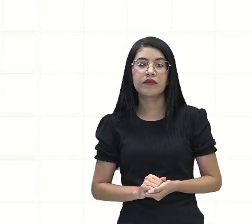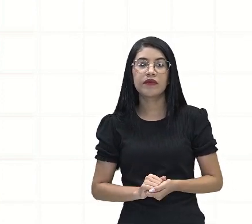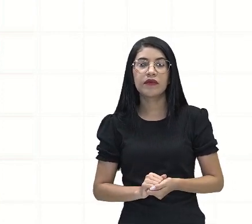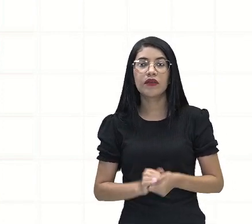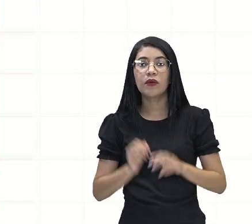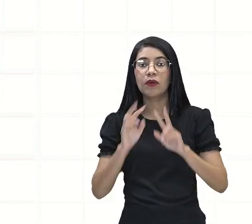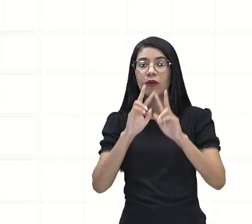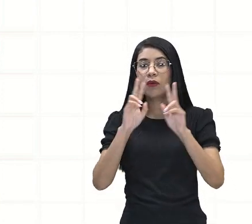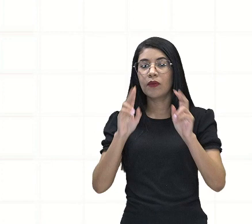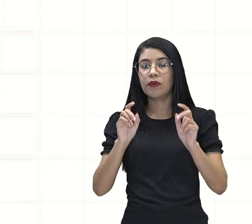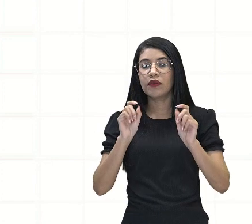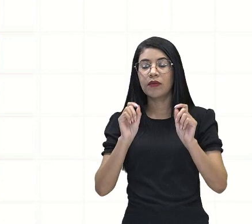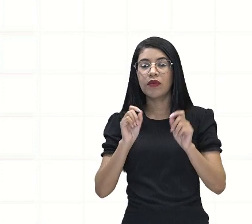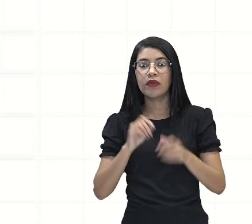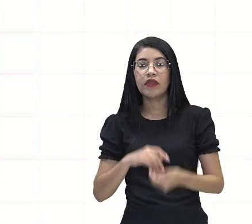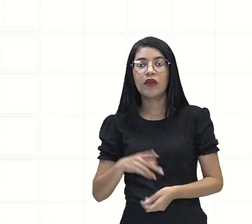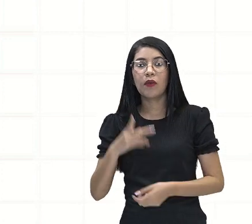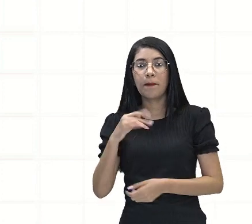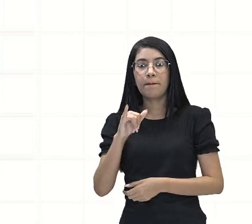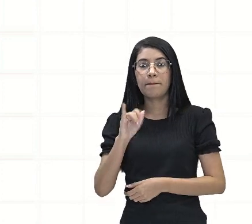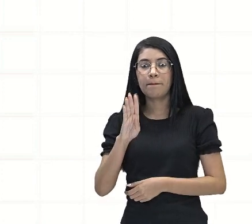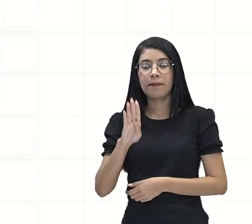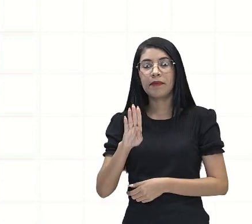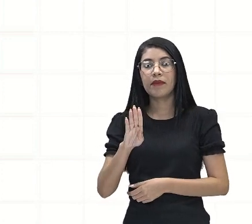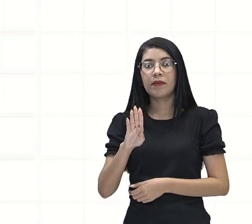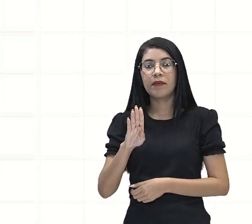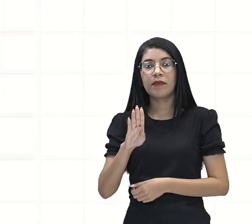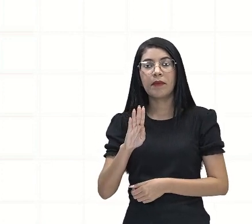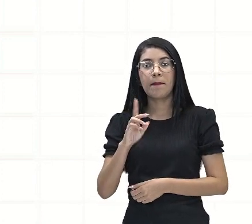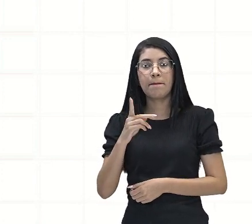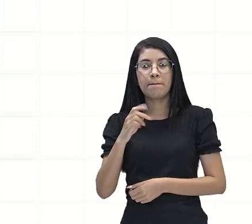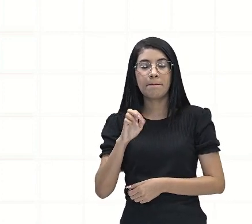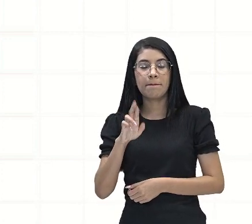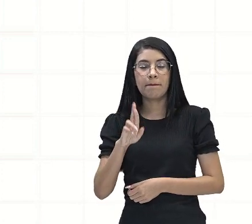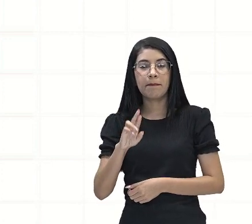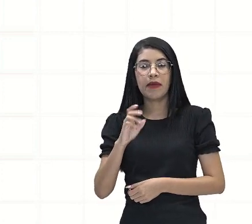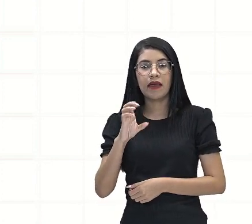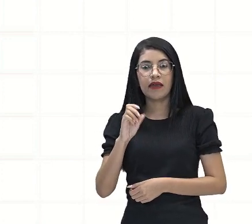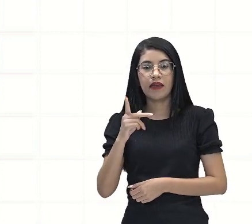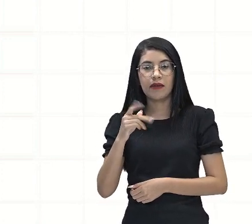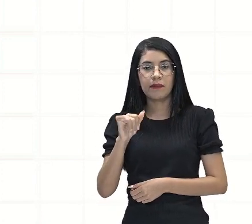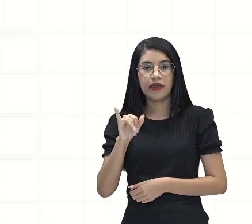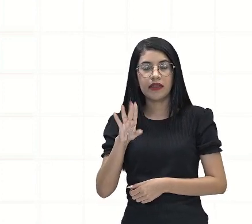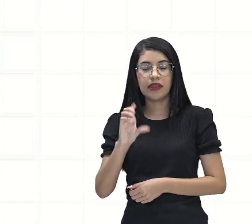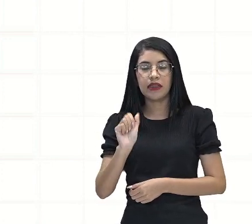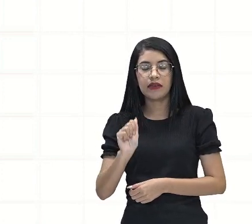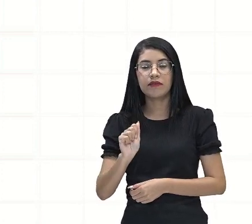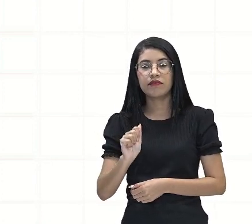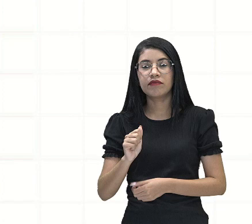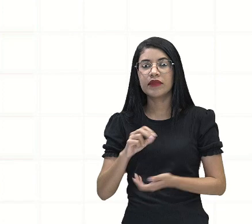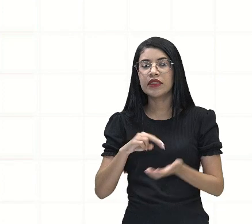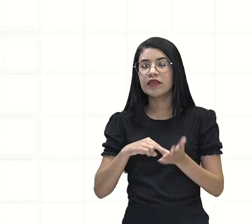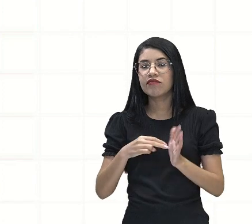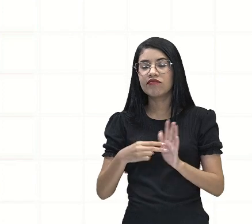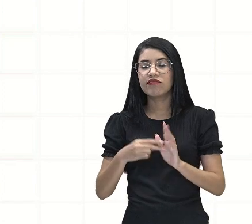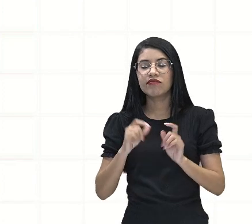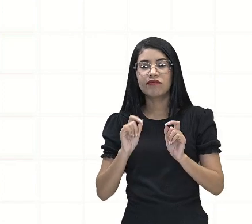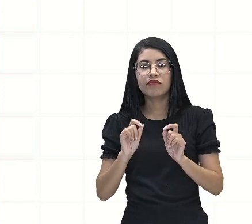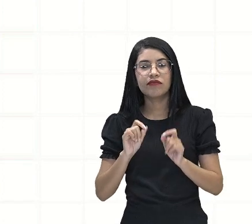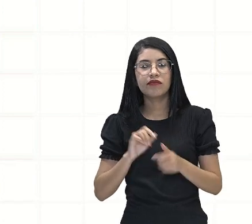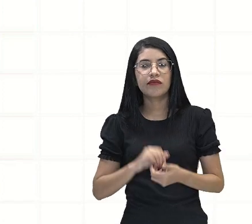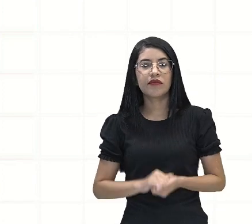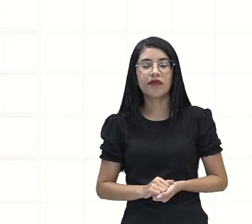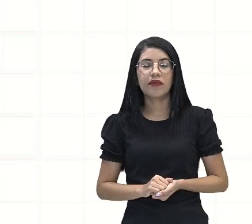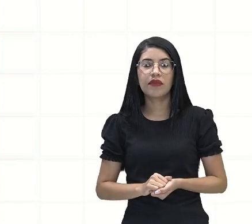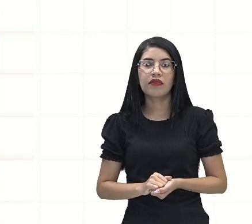título o PIB per capita tá o PIB per capita do Brasil o que que é o PIB per